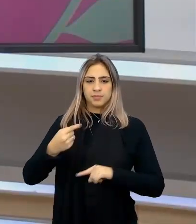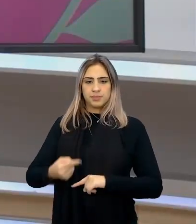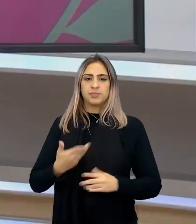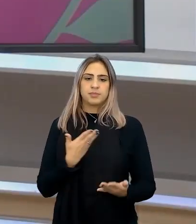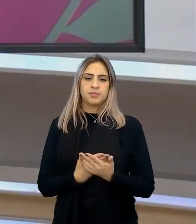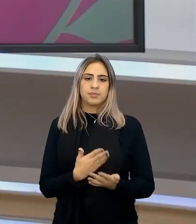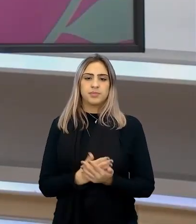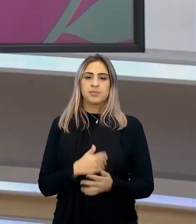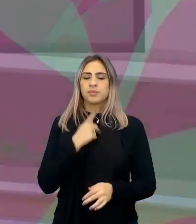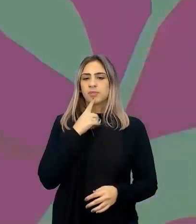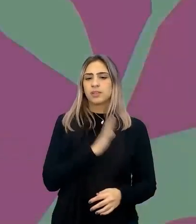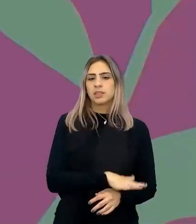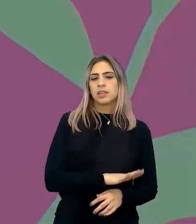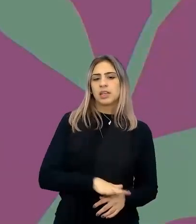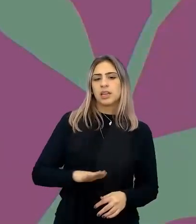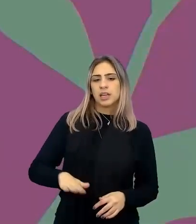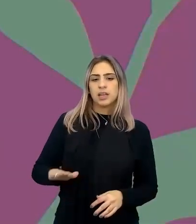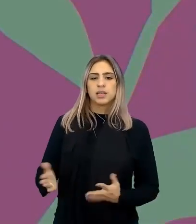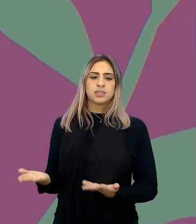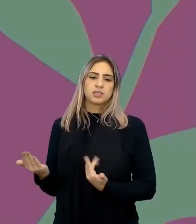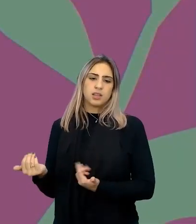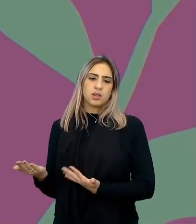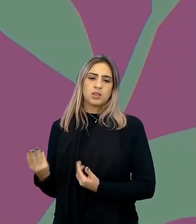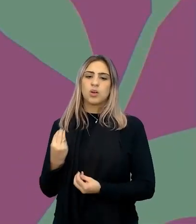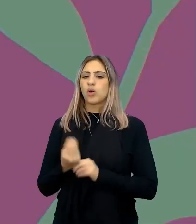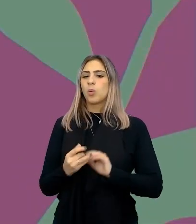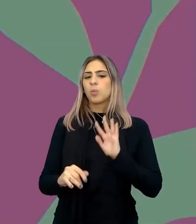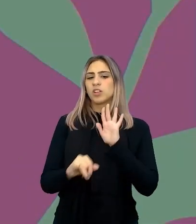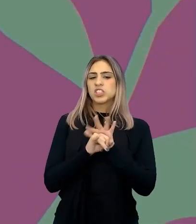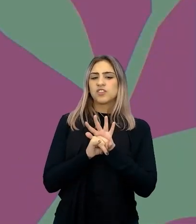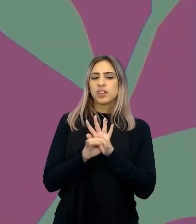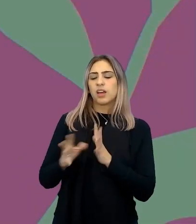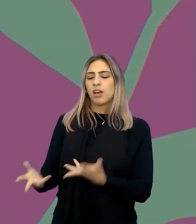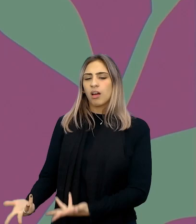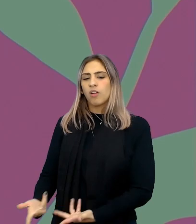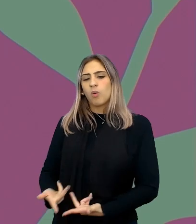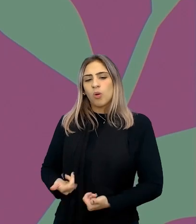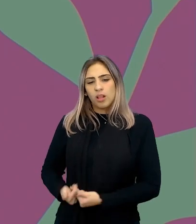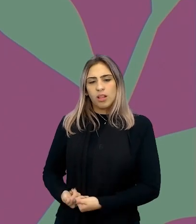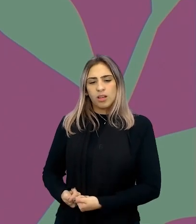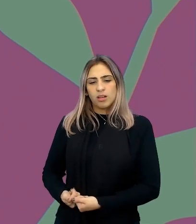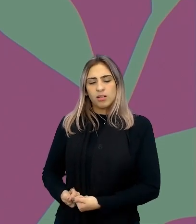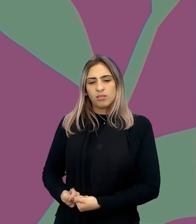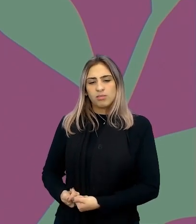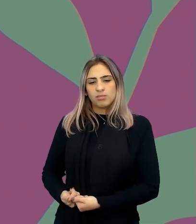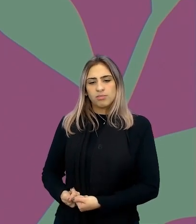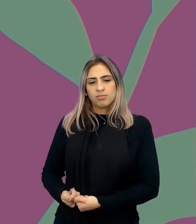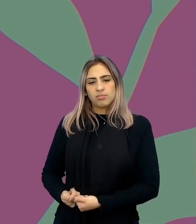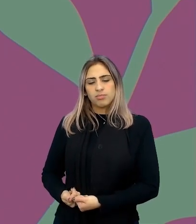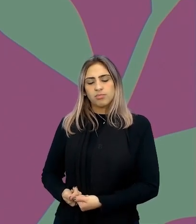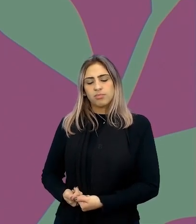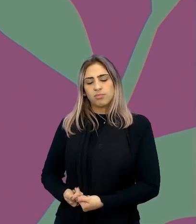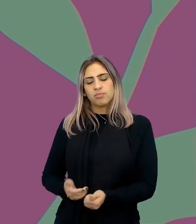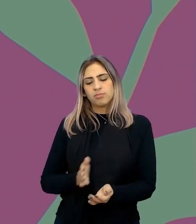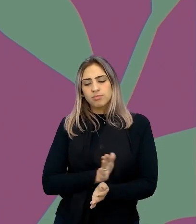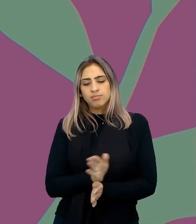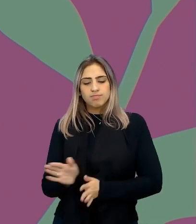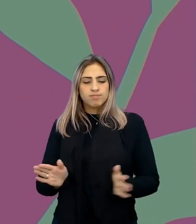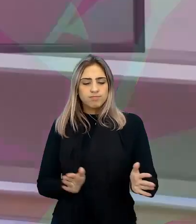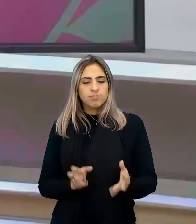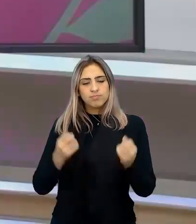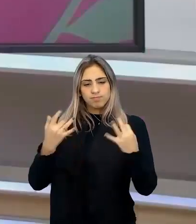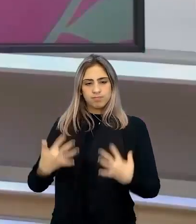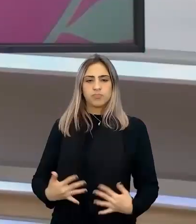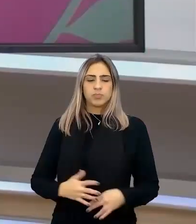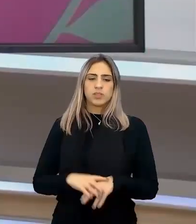nossa próxima aula, a gente vai conversar sobre crianças e adolescentes, como a gente identifica, acolhe e encaminha